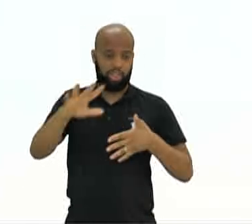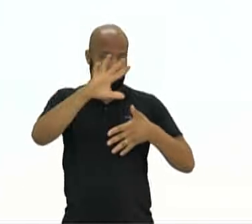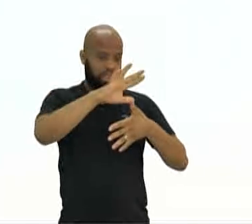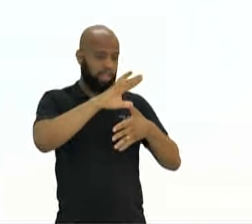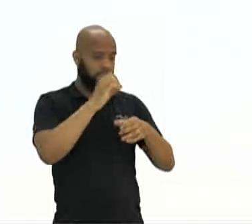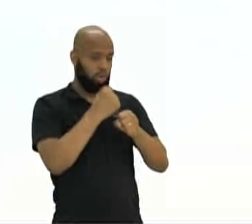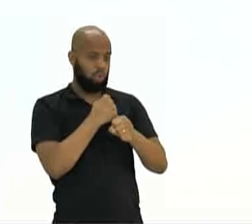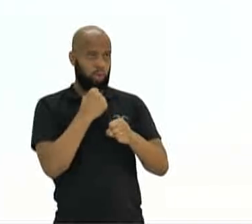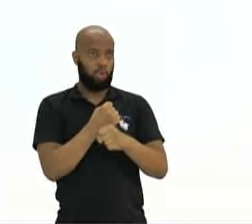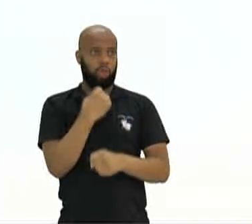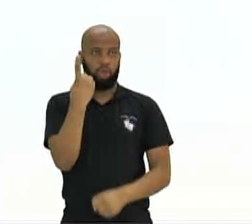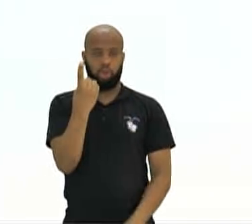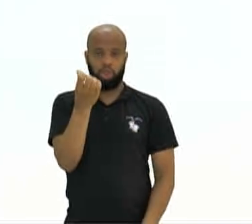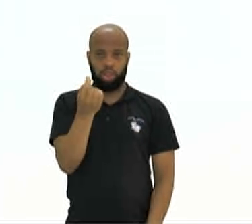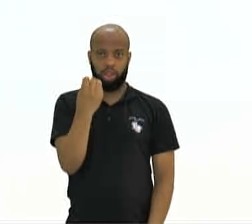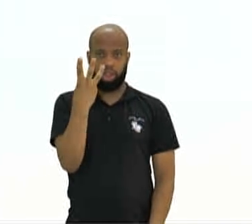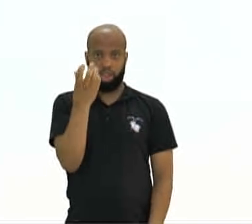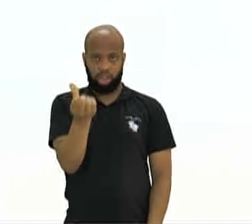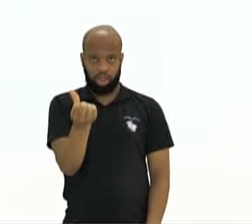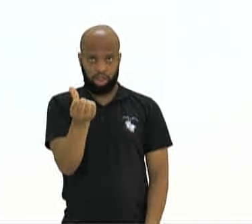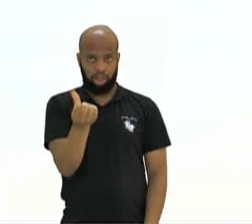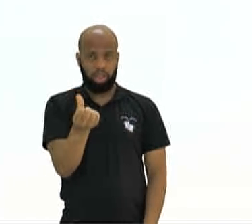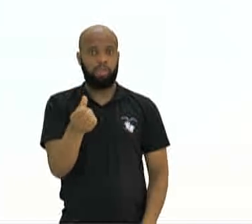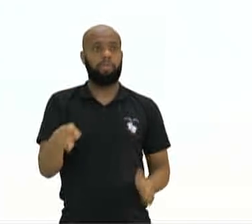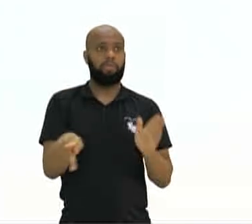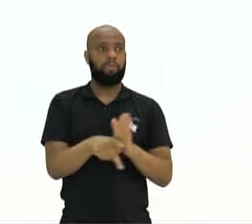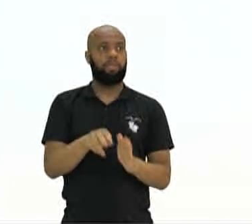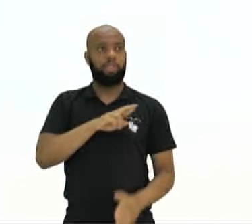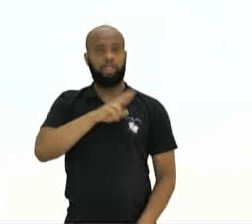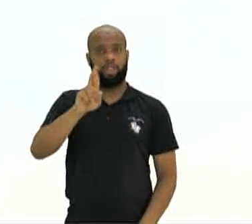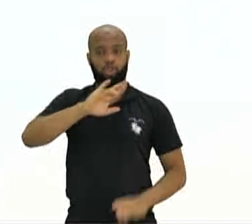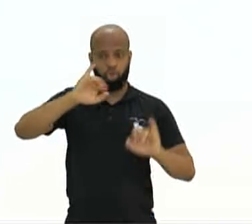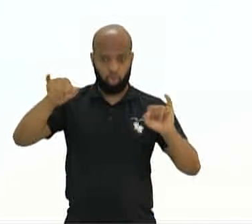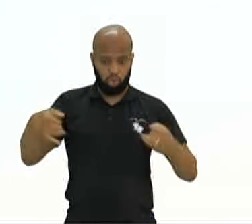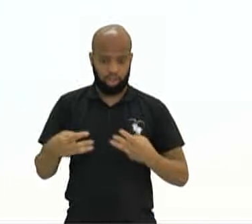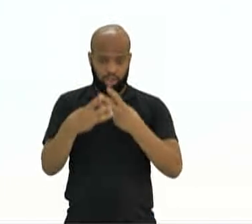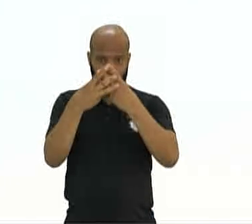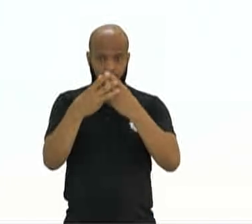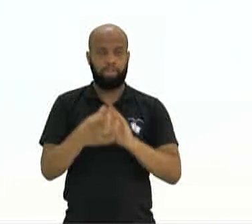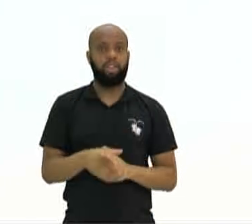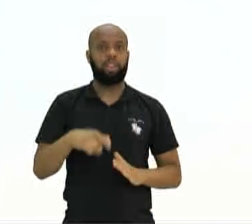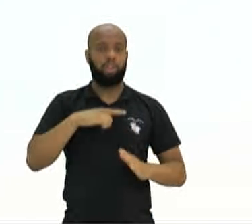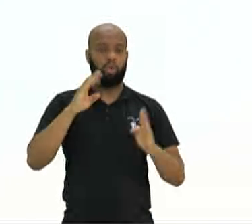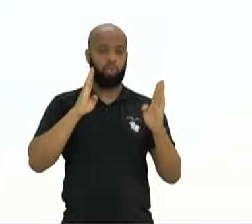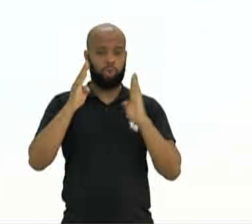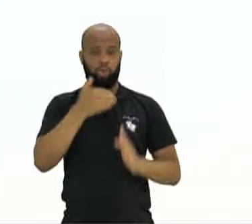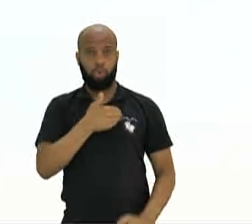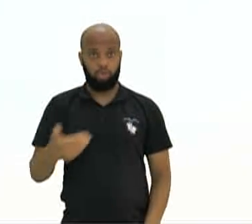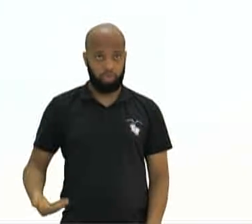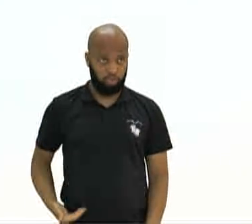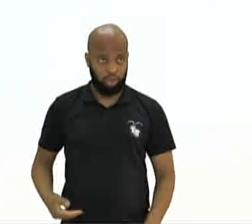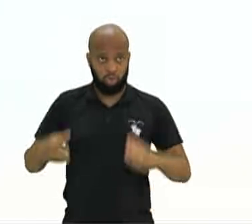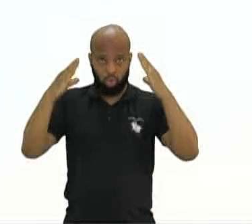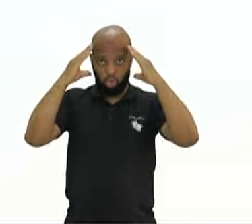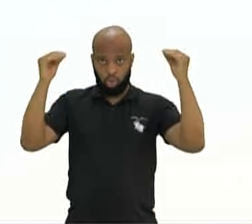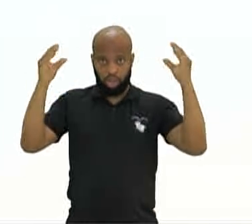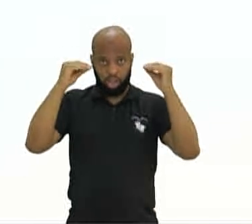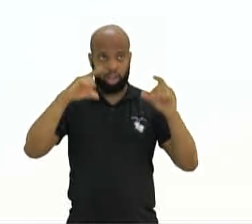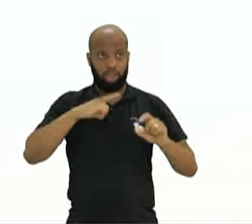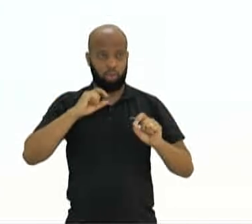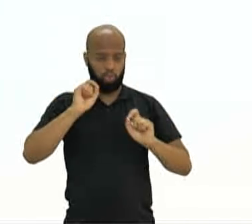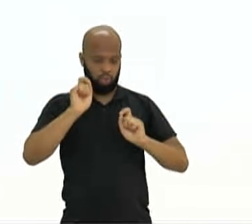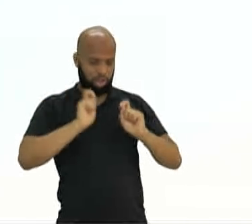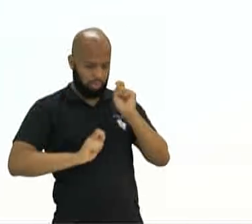em 1636, ela é da religião judaica, meninos, ok? Durante o governo holandês na região, nesse período, a